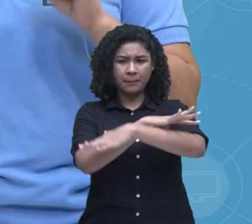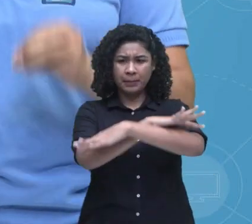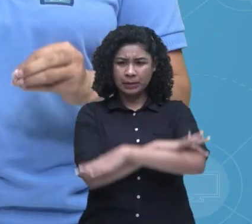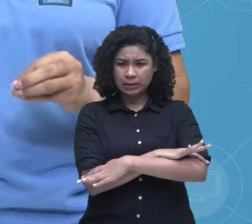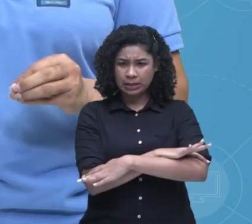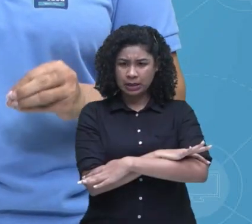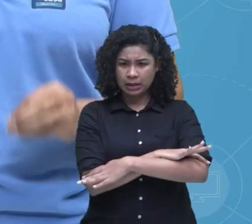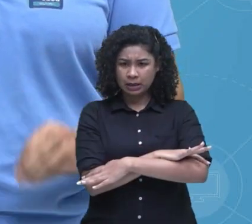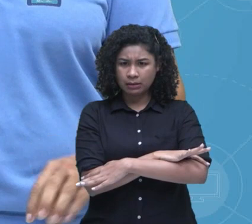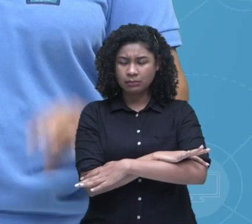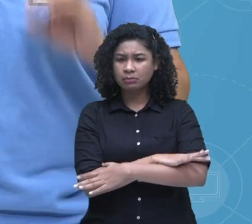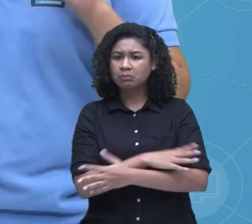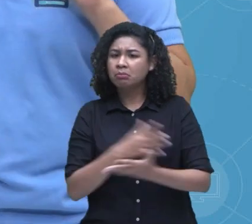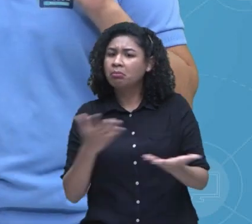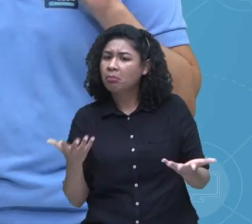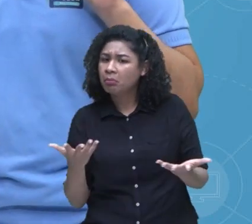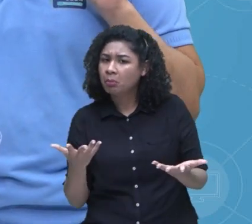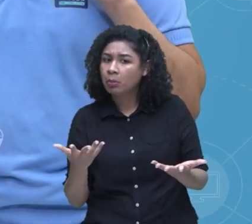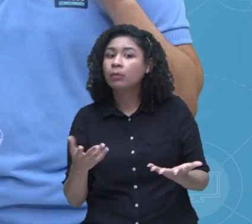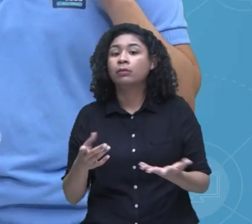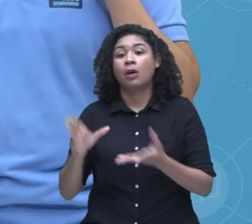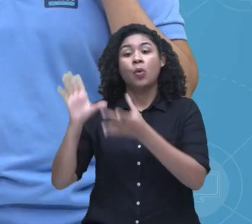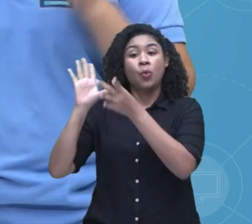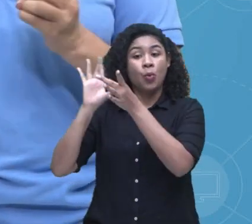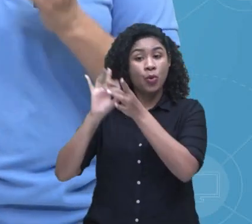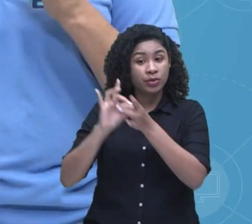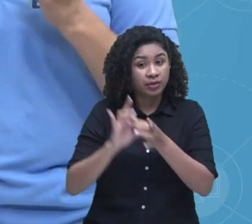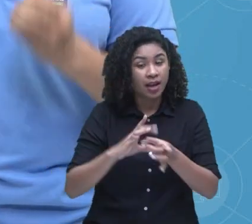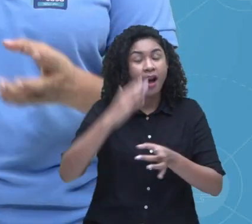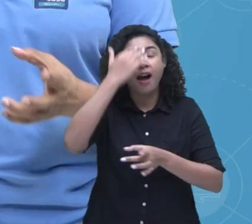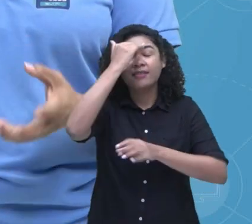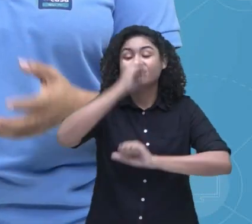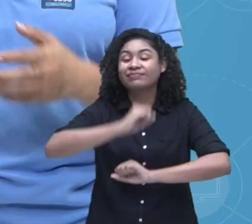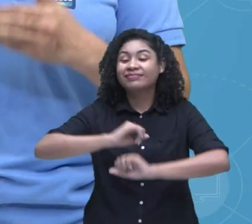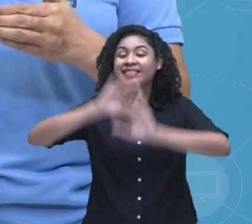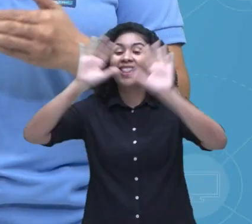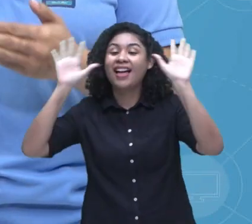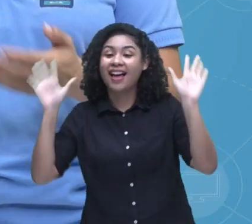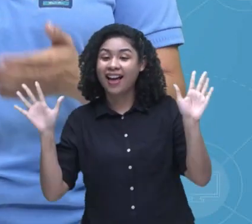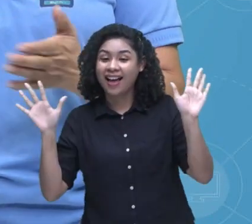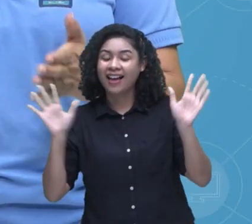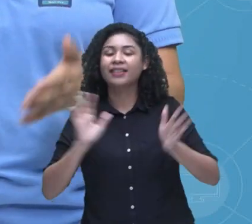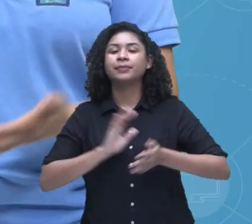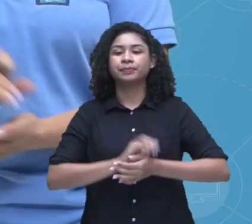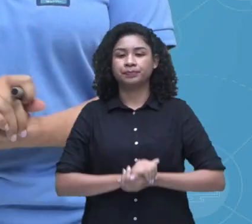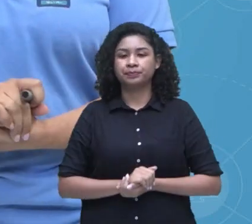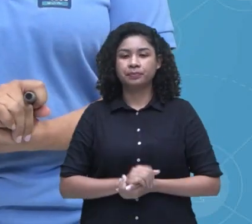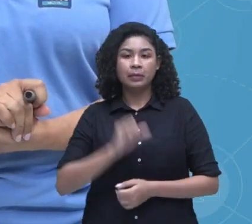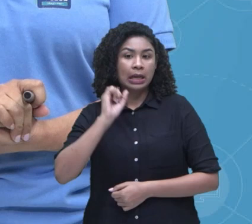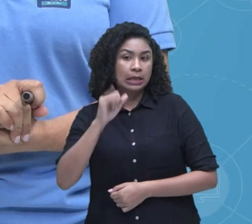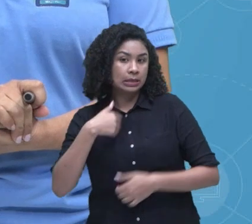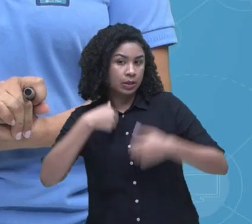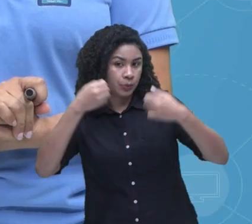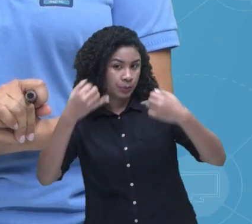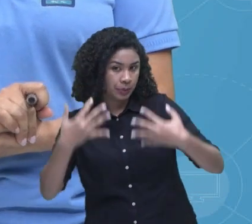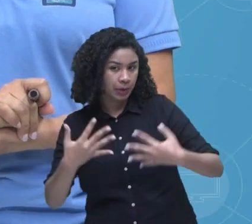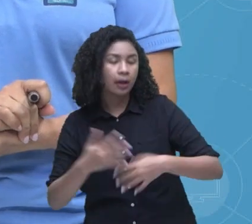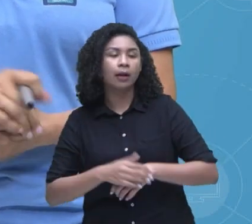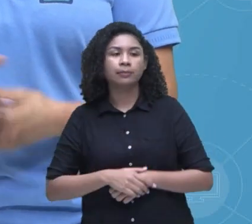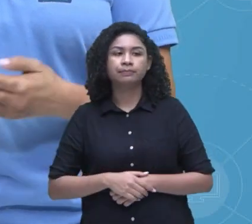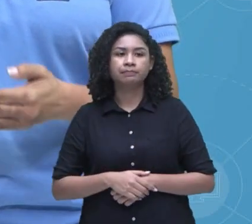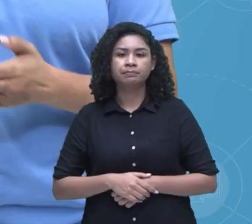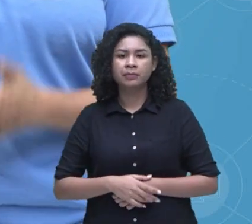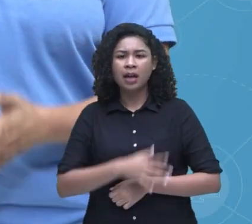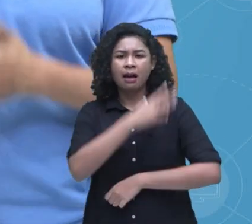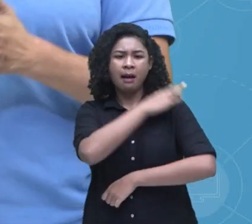não tenho dúvida. E se eu falar a manga da sua blusa está rasgada? Também não tem